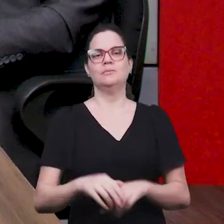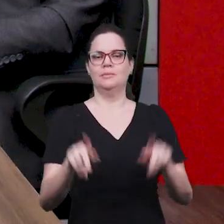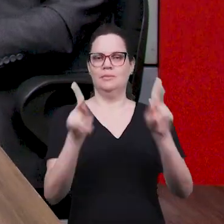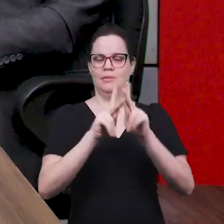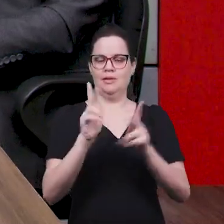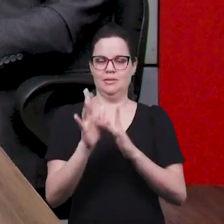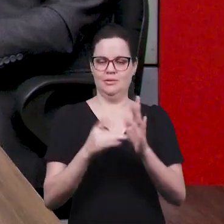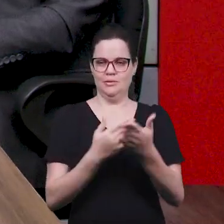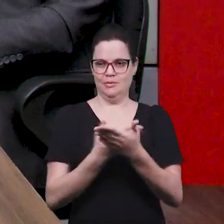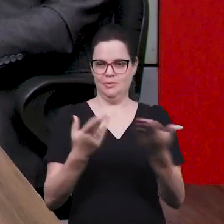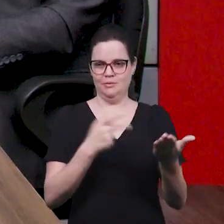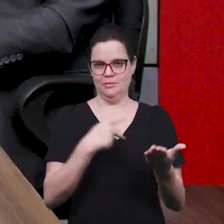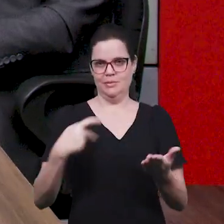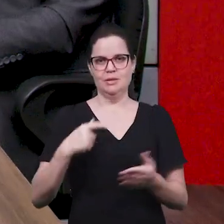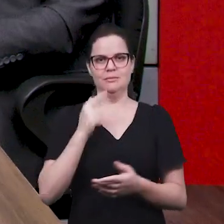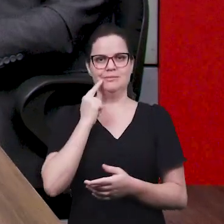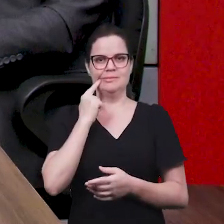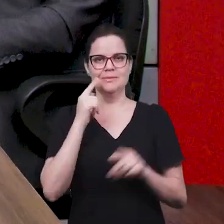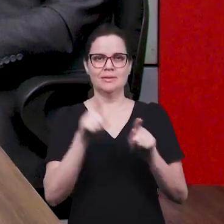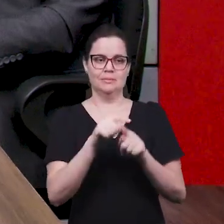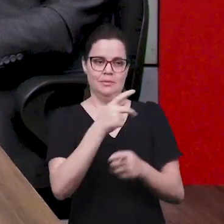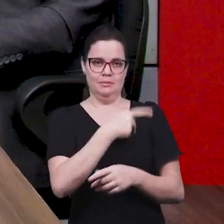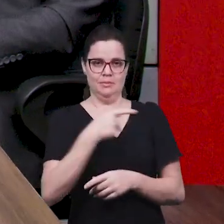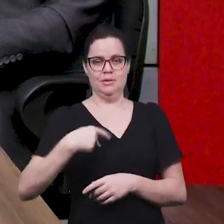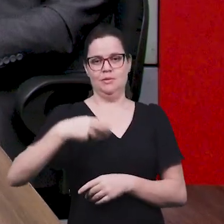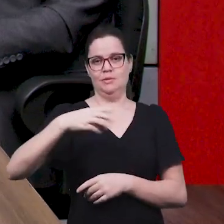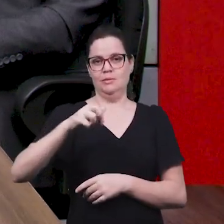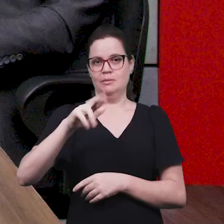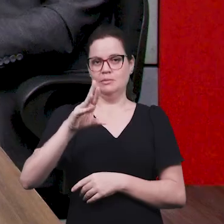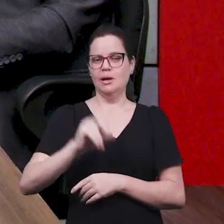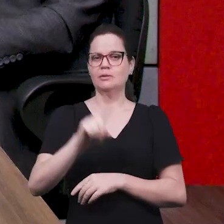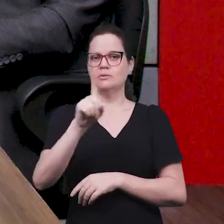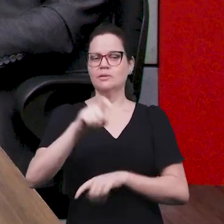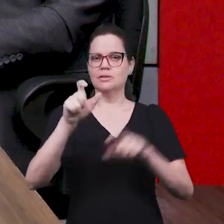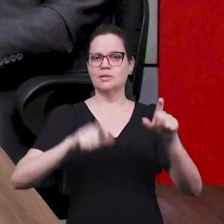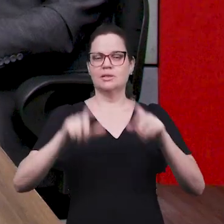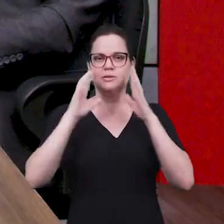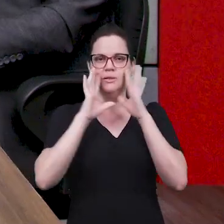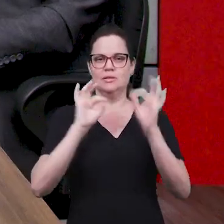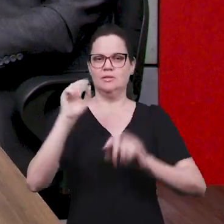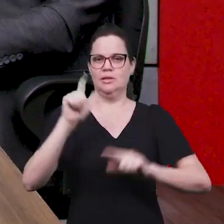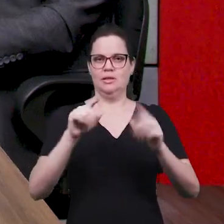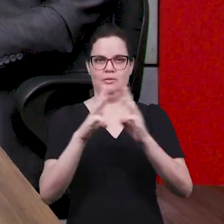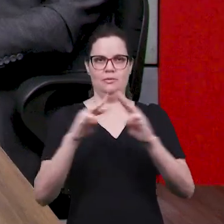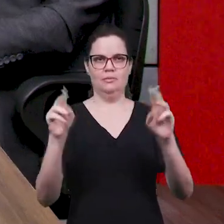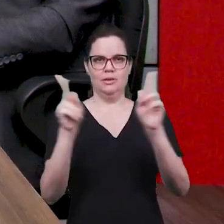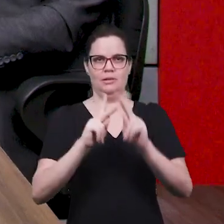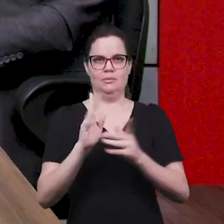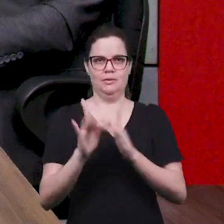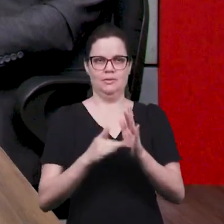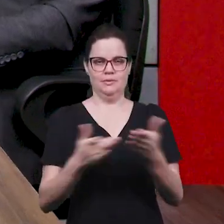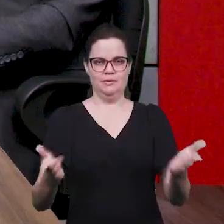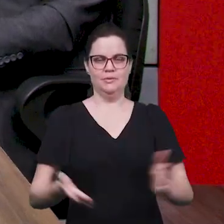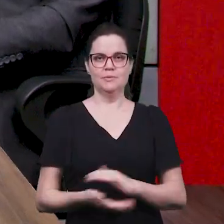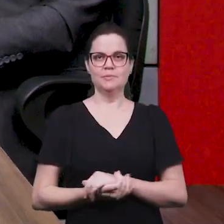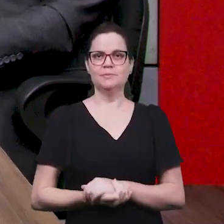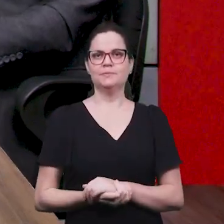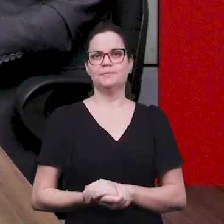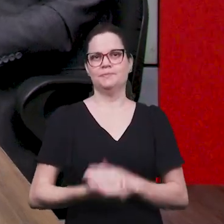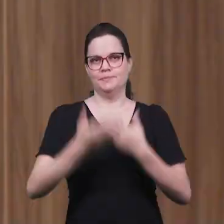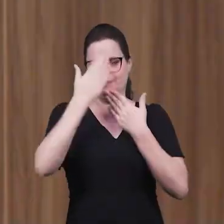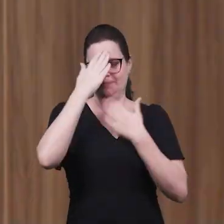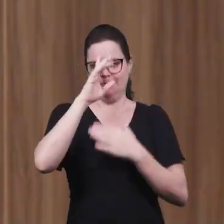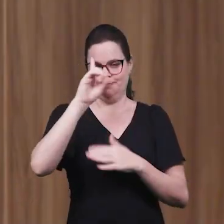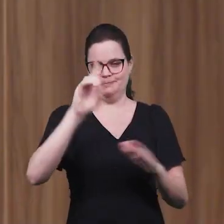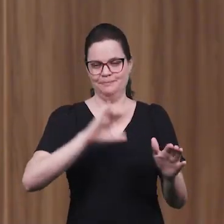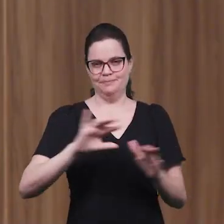do Senhor, pastor Juliano, pastor Marcos Roberto, aqueles que nos acompanham pela TV Manaim, a paz do Senhor. Graças a